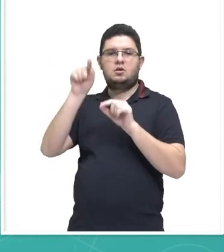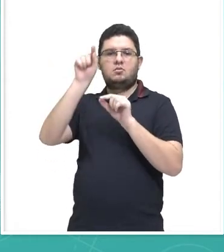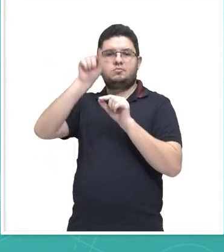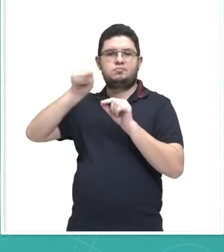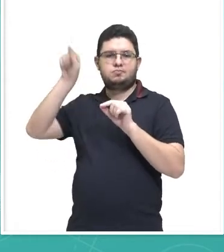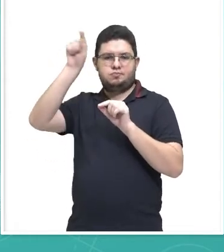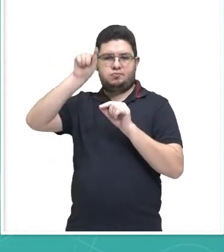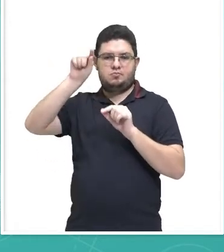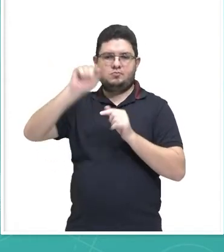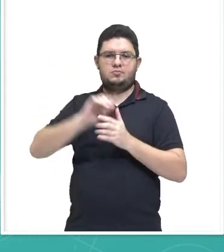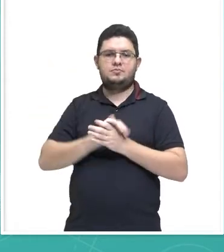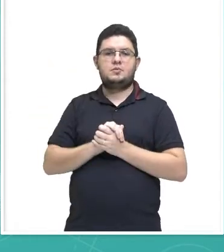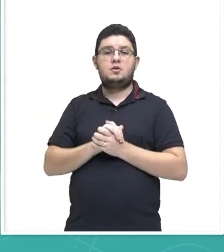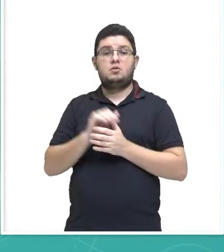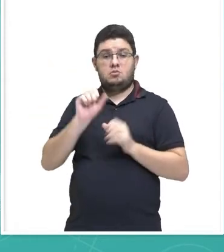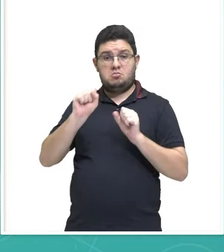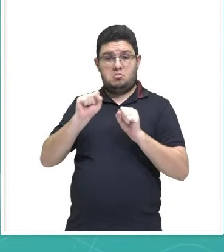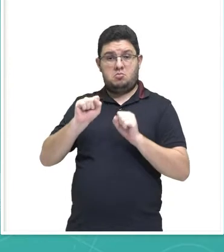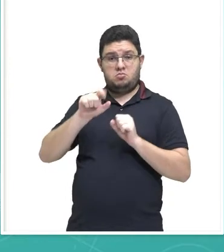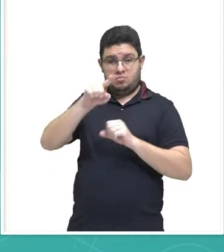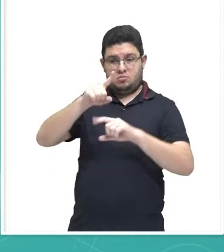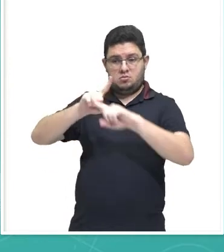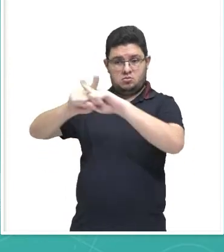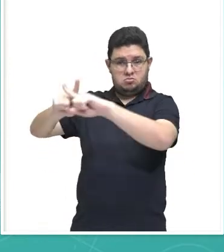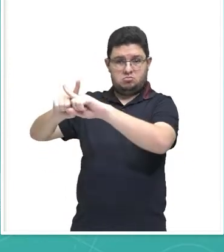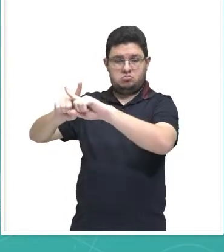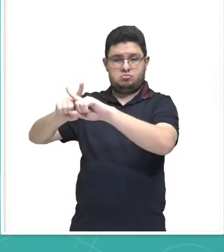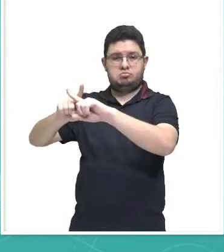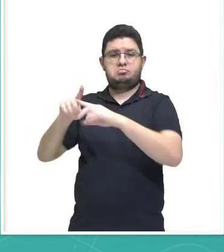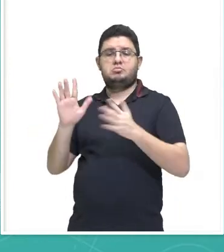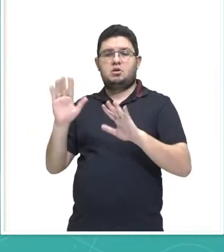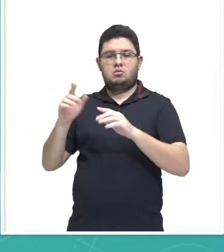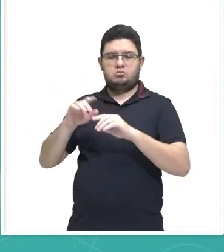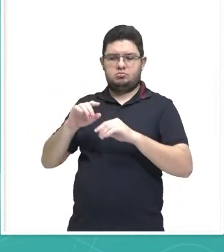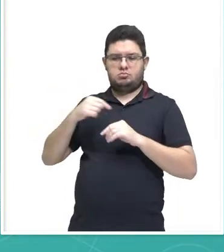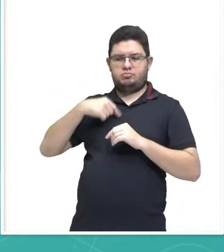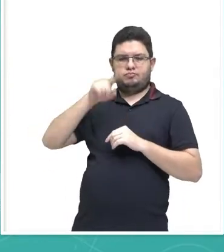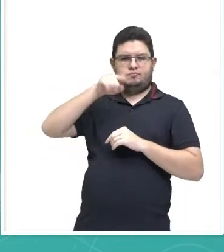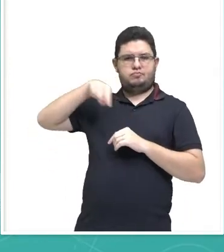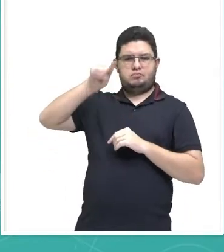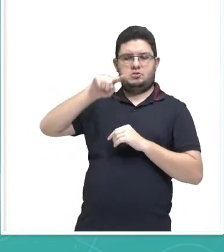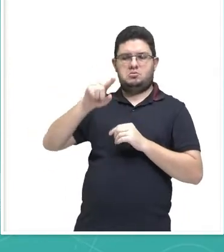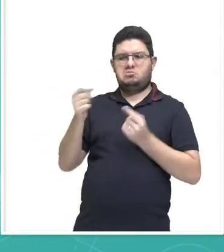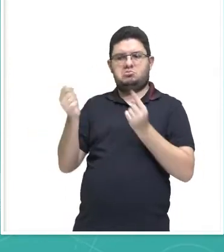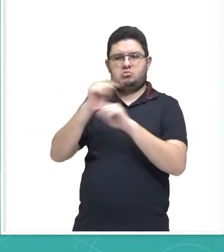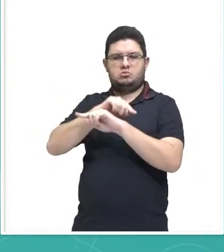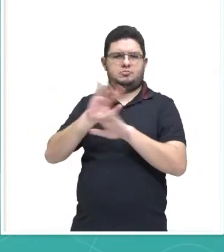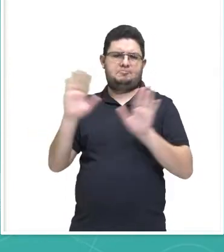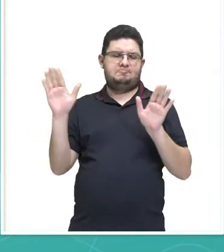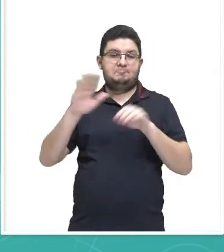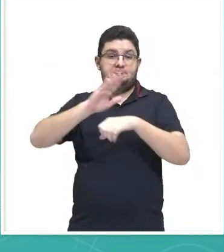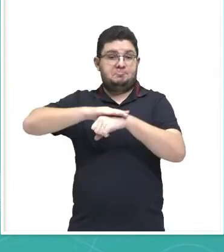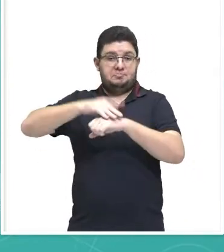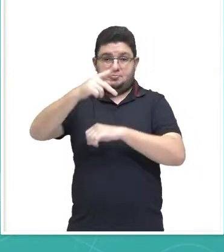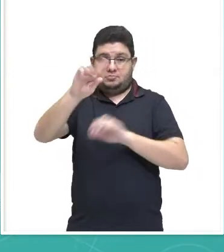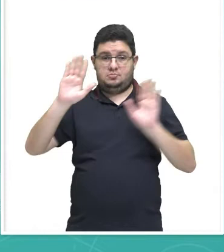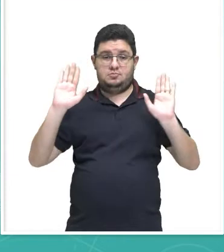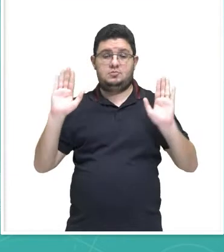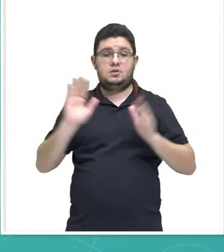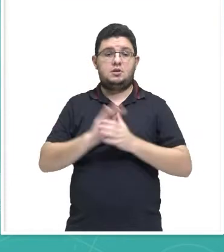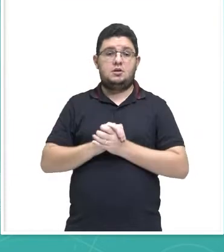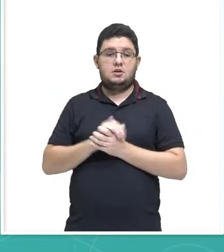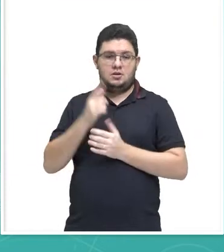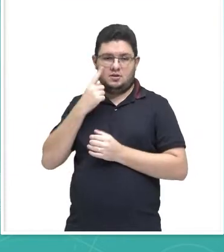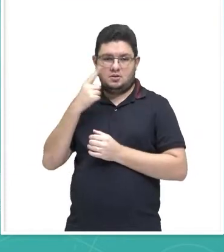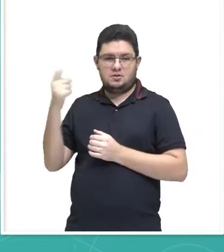seu X, a outra pessoa escolhe seu círculo, vocês vão só colocando aí a marquinha de vocês. Eu vou jogar aqui